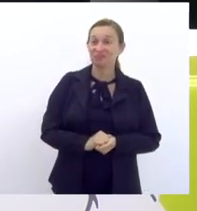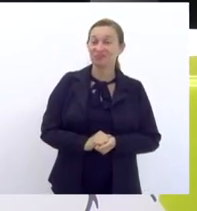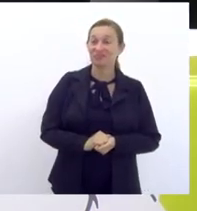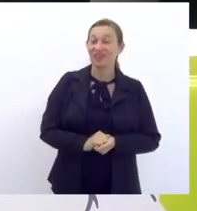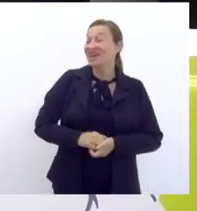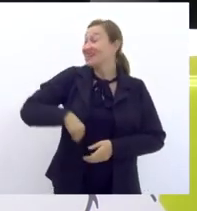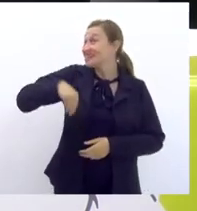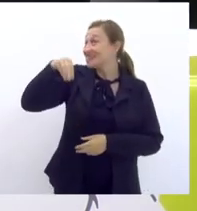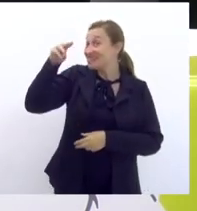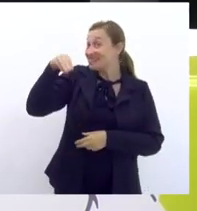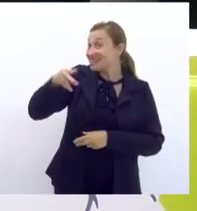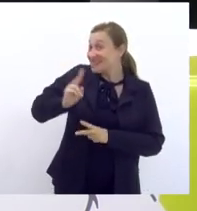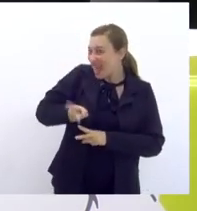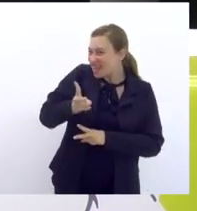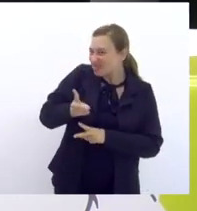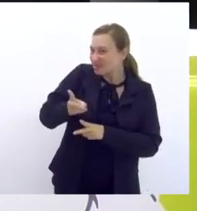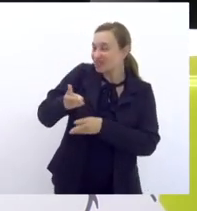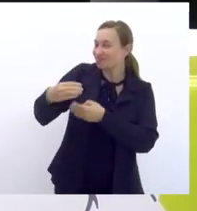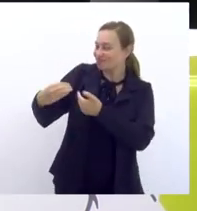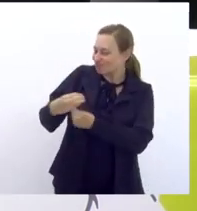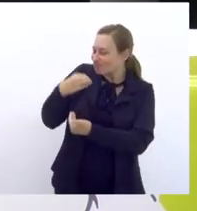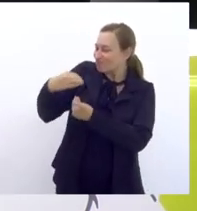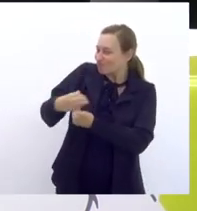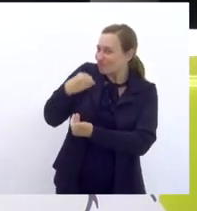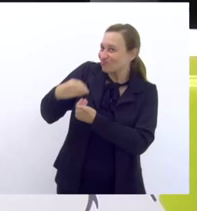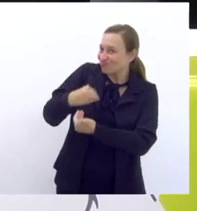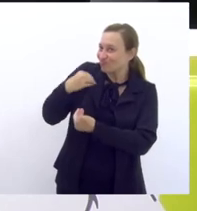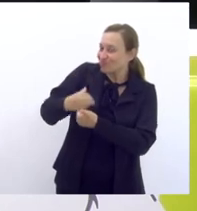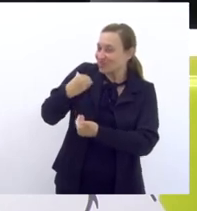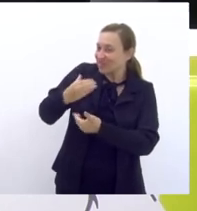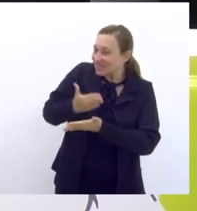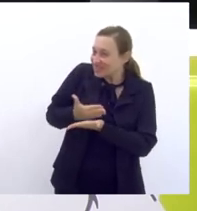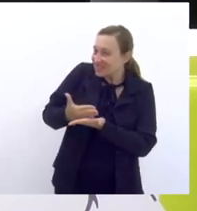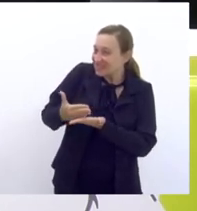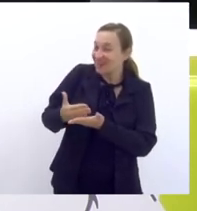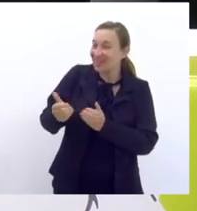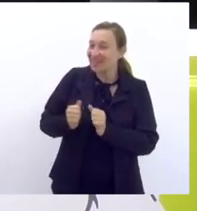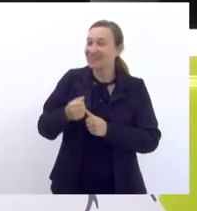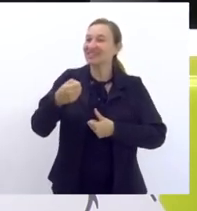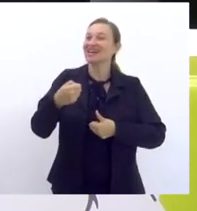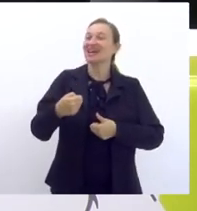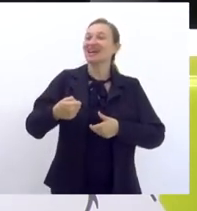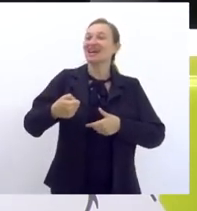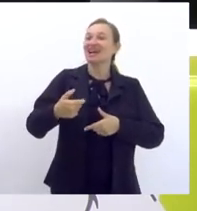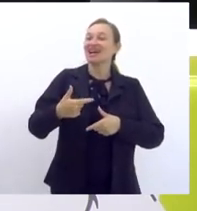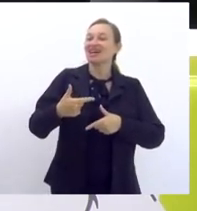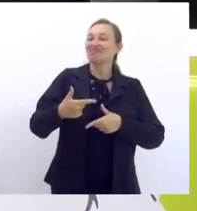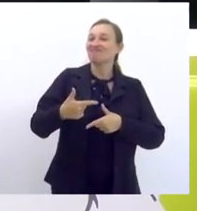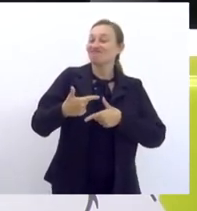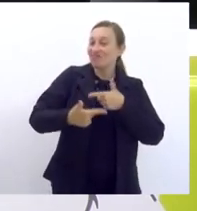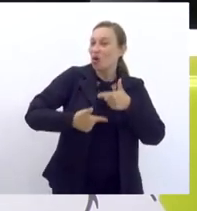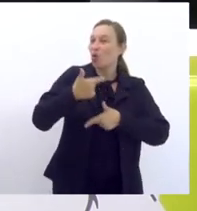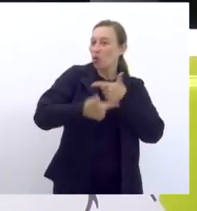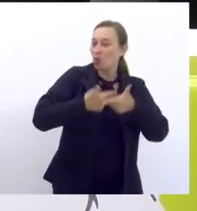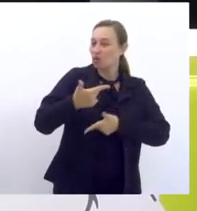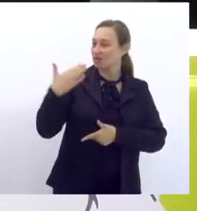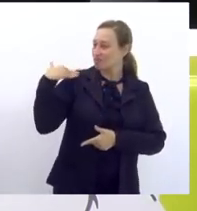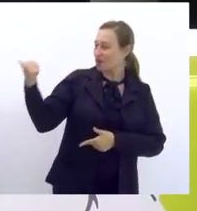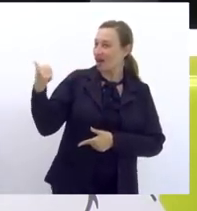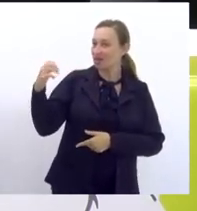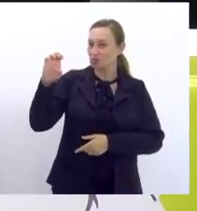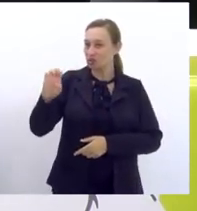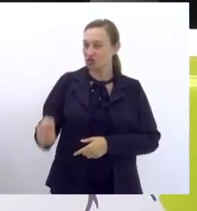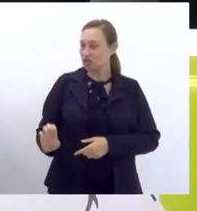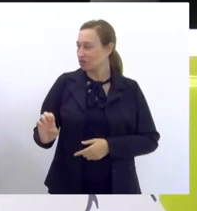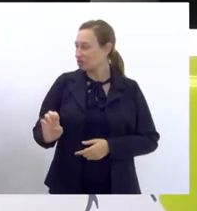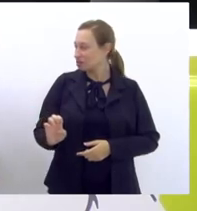sempre me orientou e iniciou nessa grande luta da Defesa animal tá aqui meu lado esquerdo meu querido